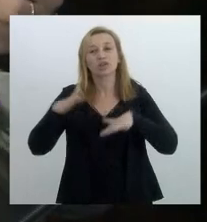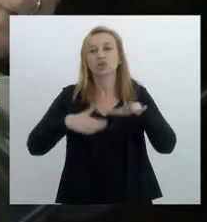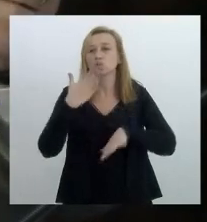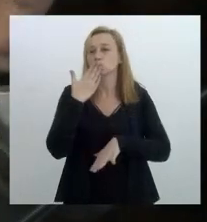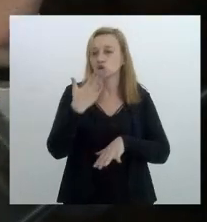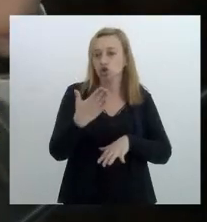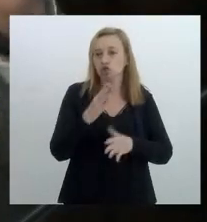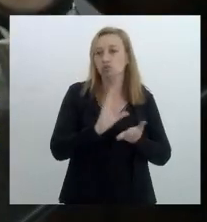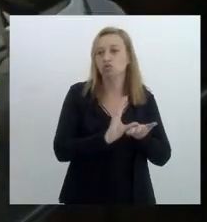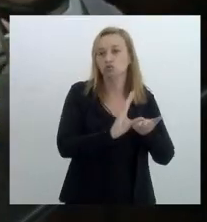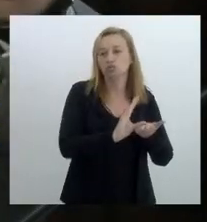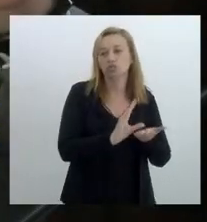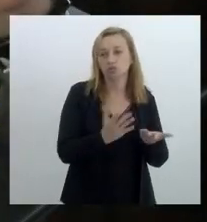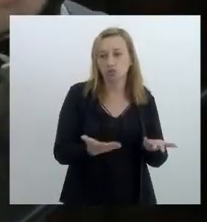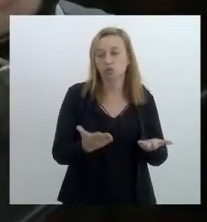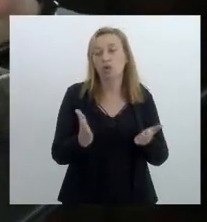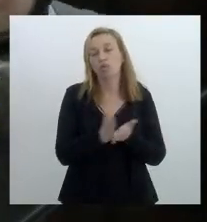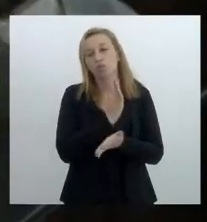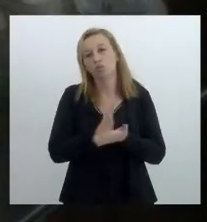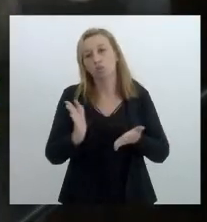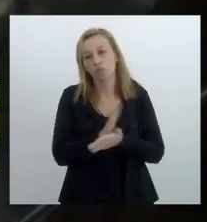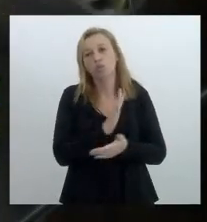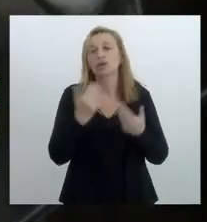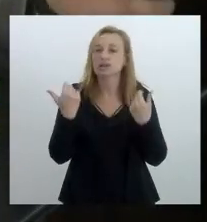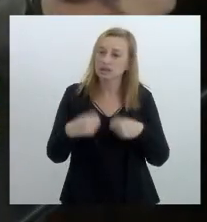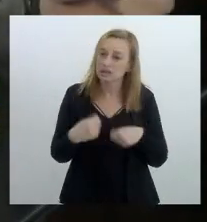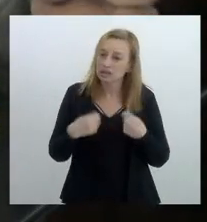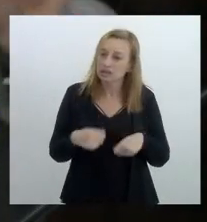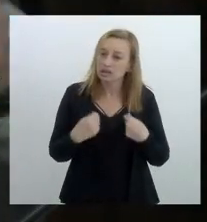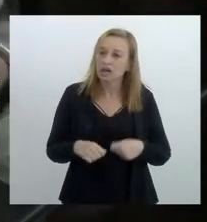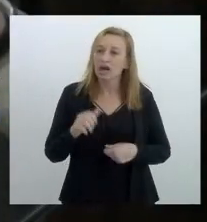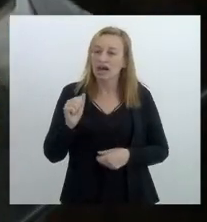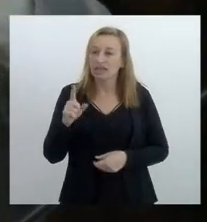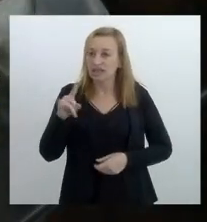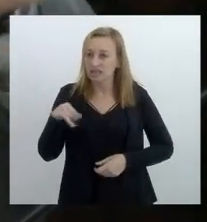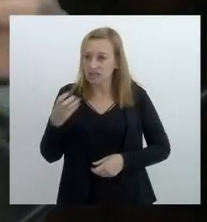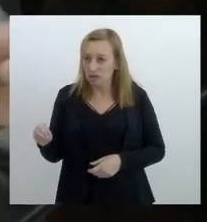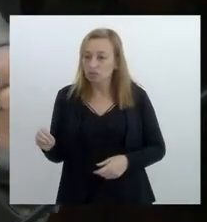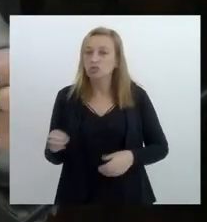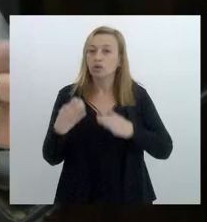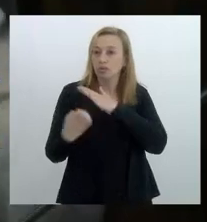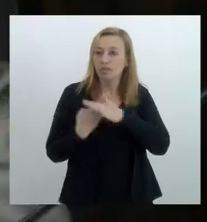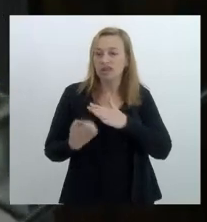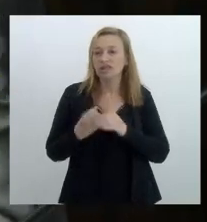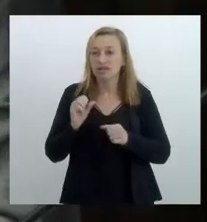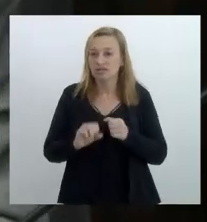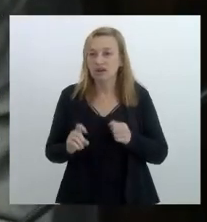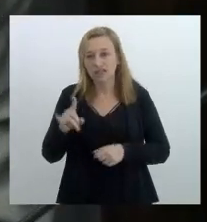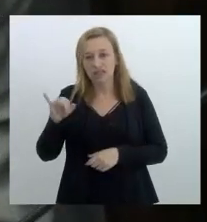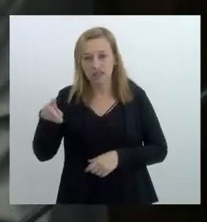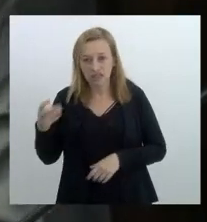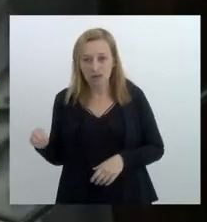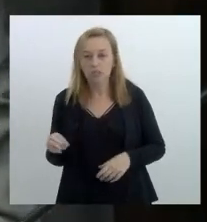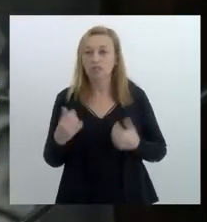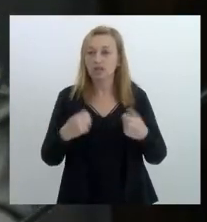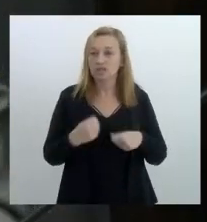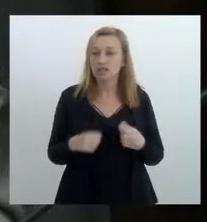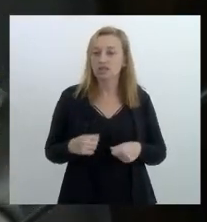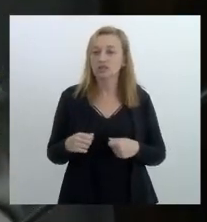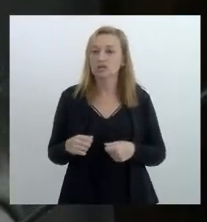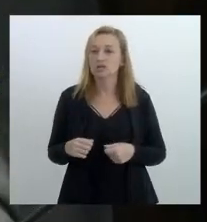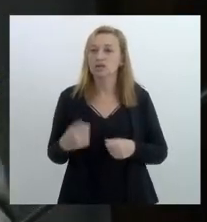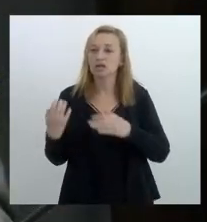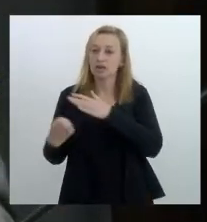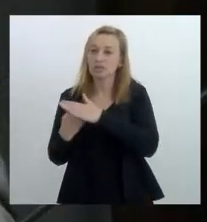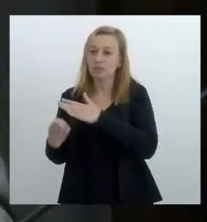de benefício, alguns necessitam de adesão, são empresas que fazem adesão, então nós temos que levantar empresa